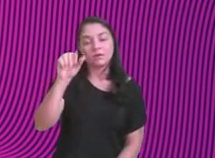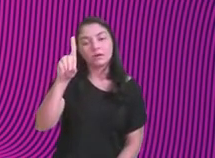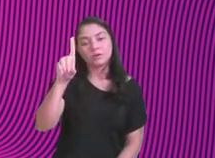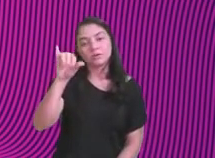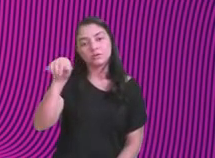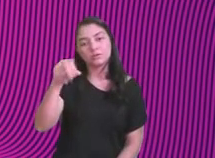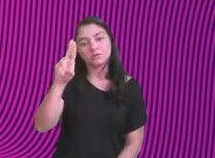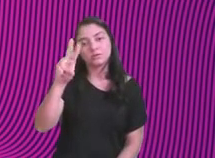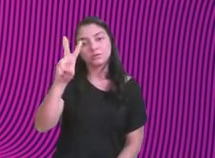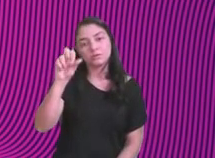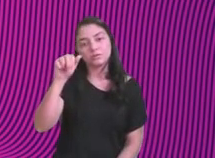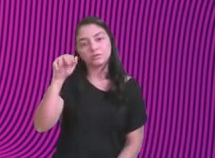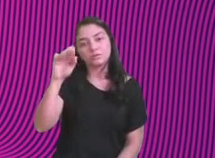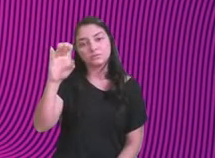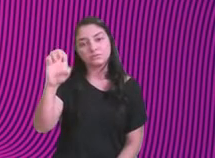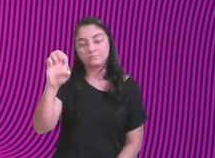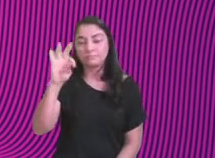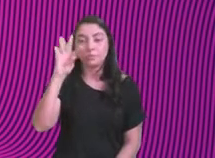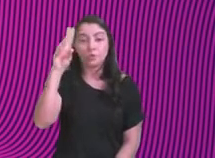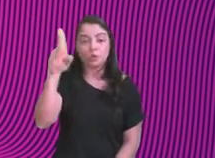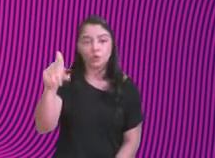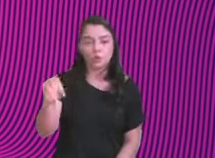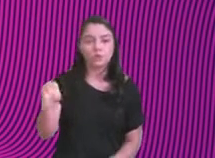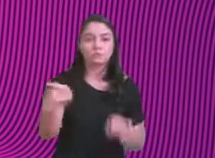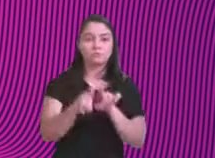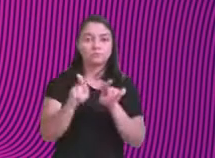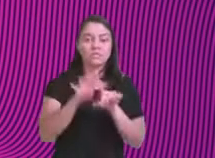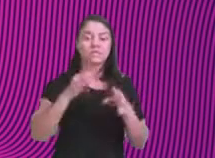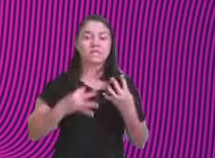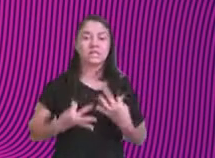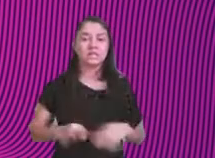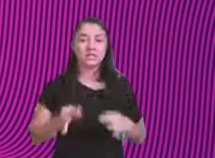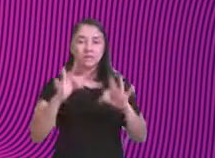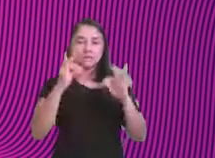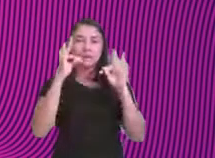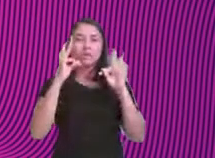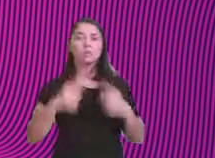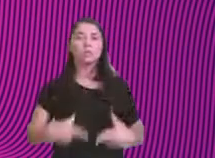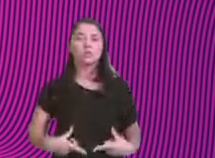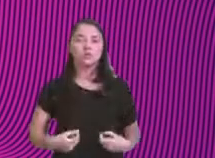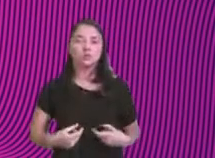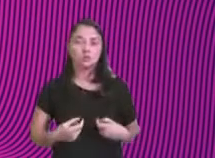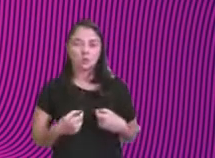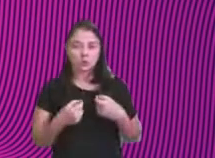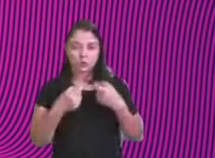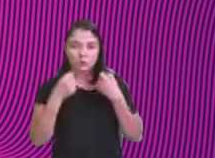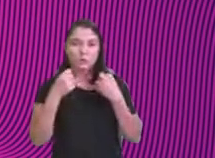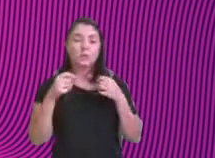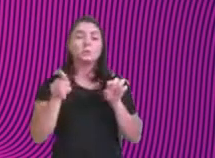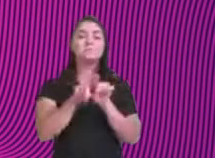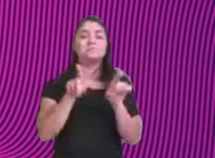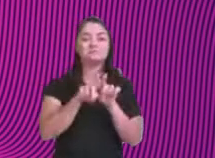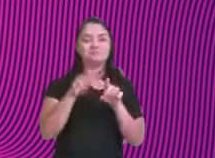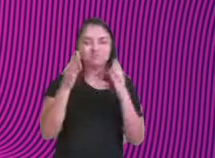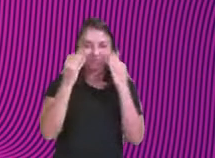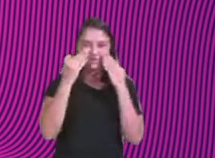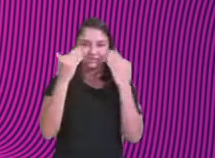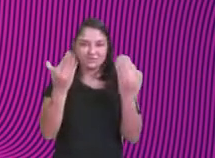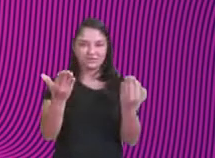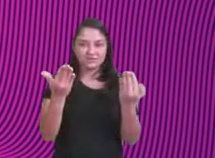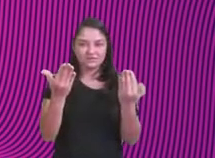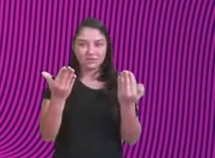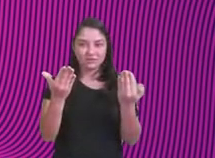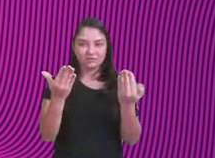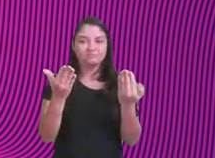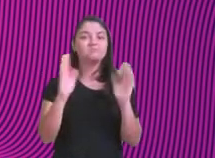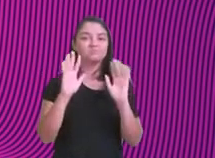o tratamento desses tumores, né? Ele colocou durante a apresentação